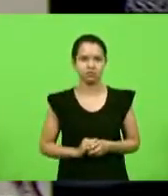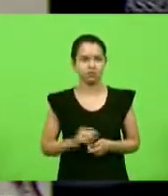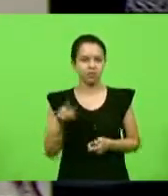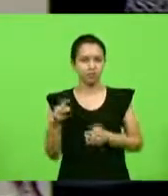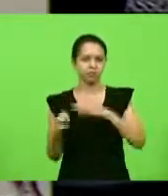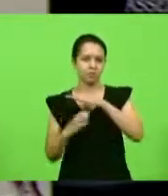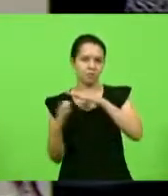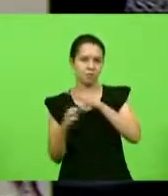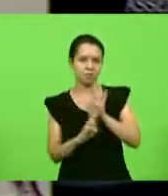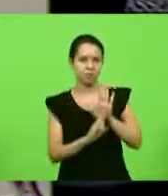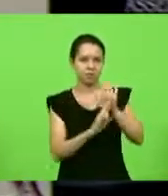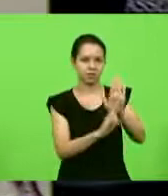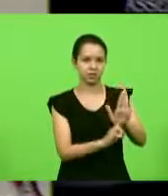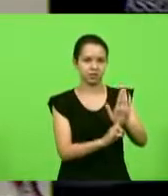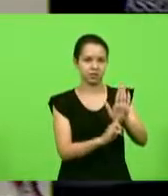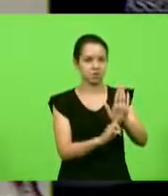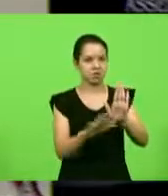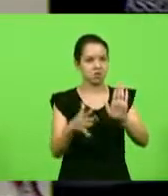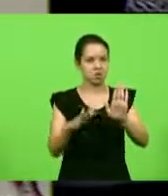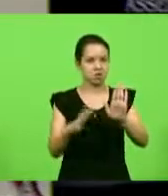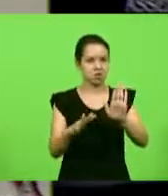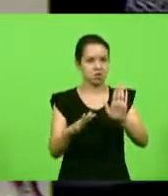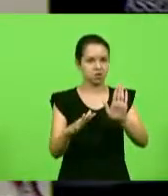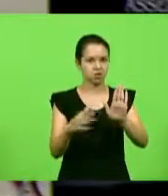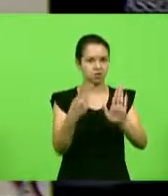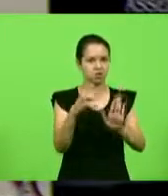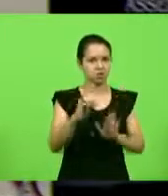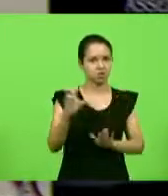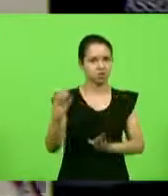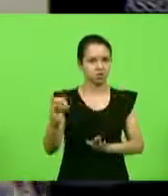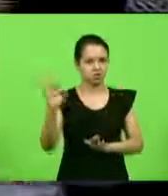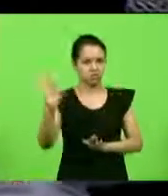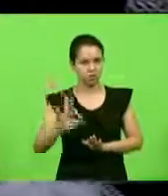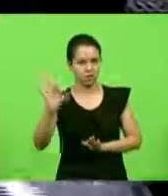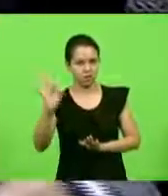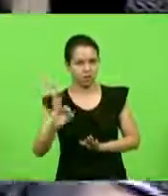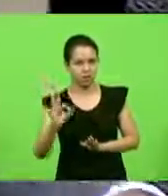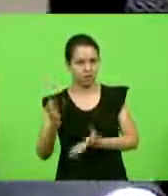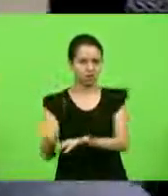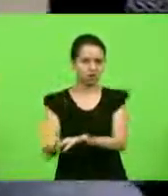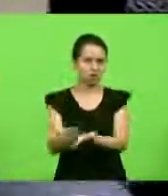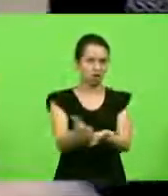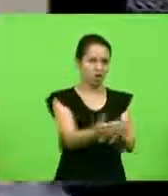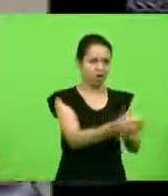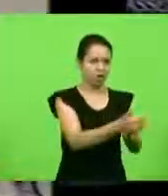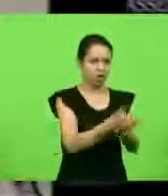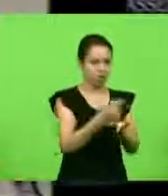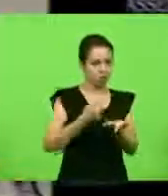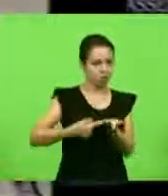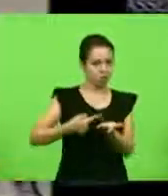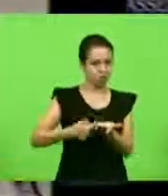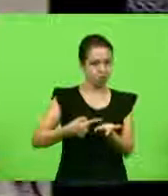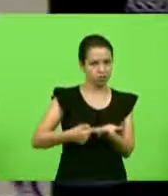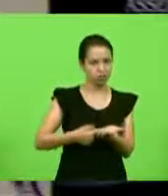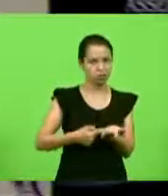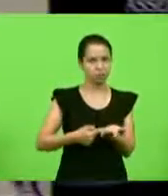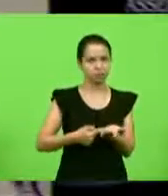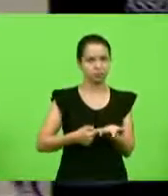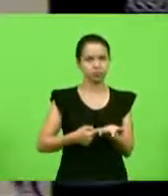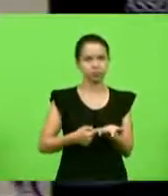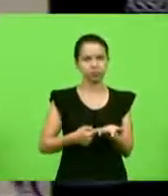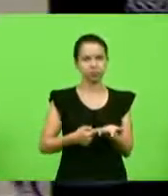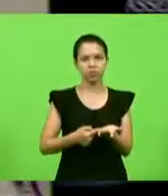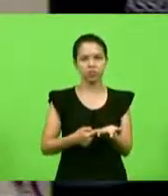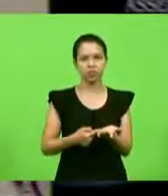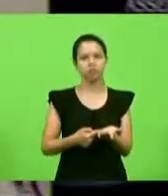de 40% da arrecadação do município. E não é pela questão da arrecadação, é pela questão